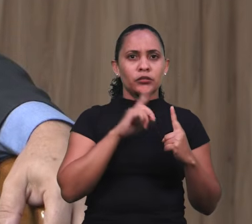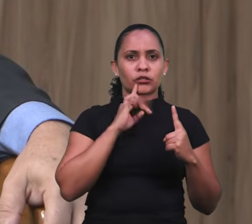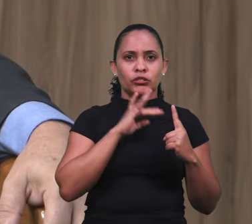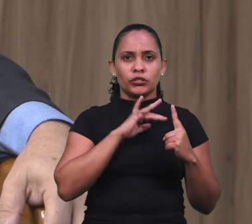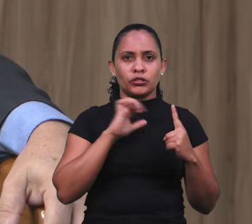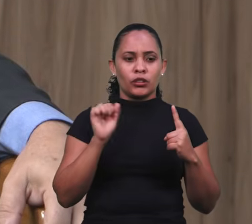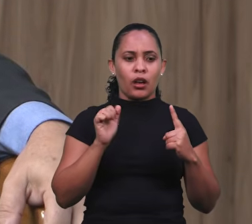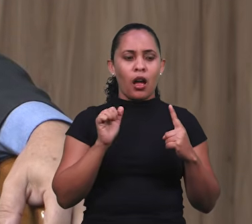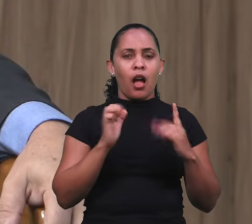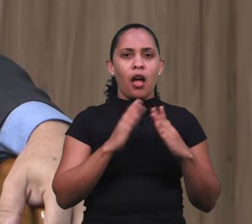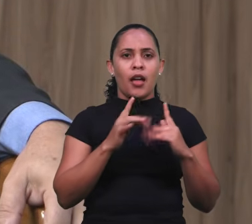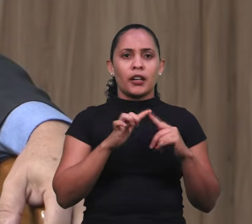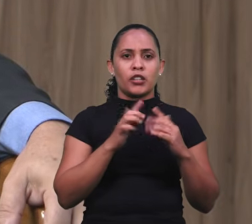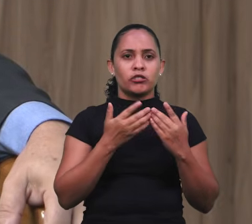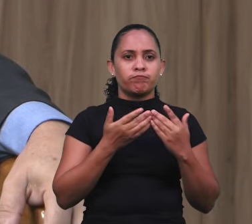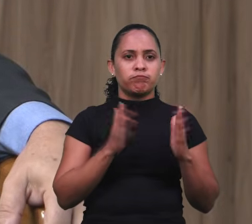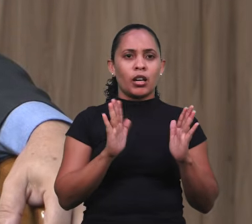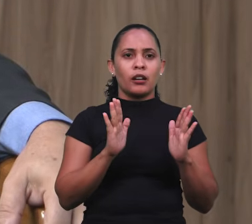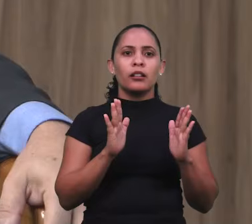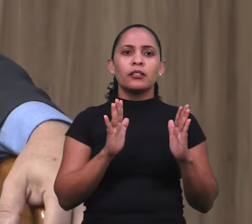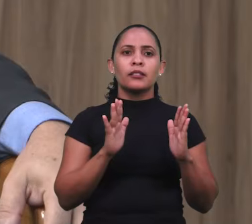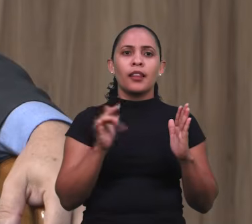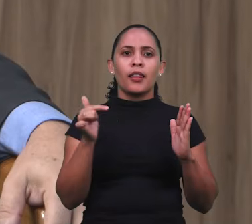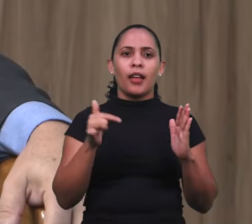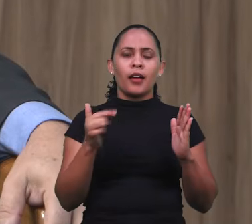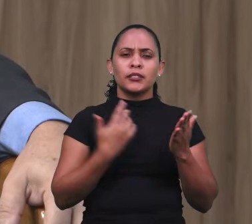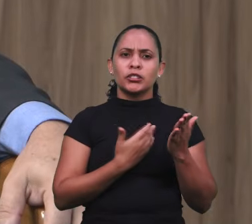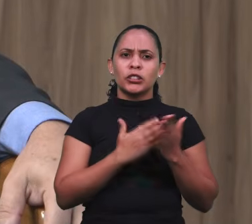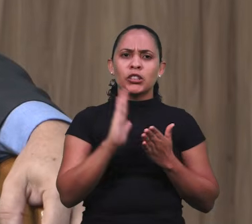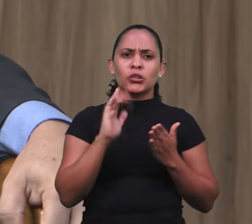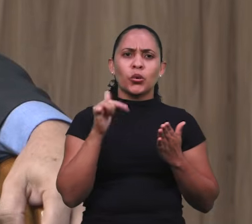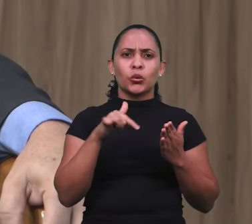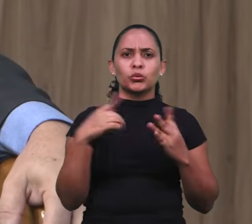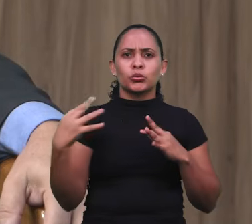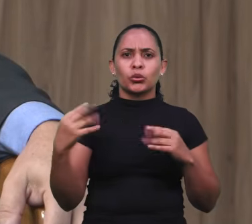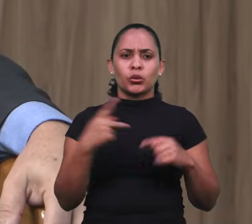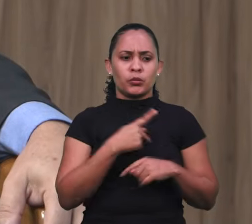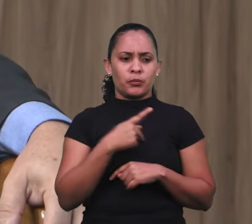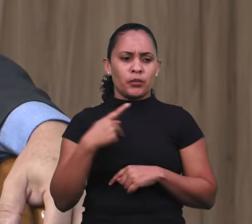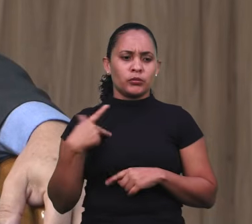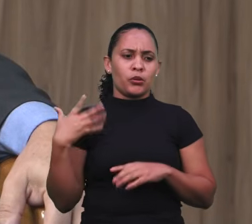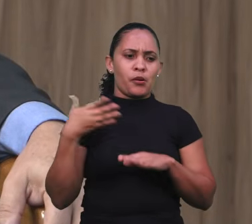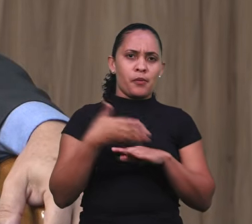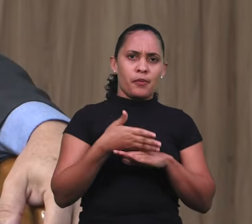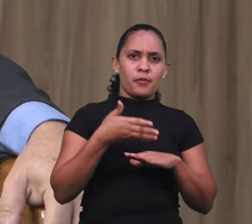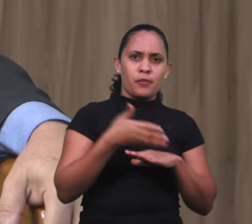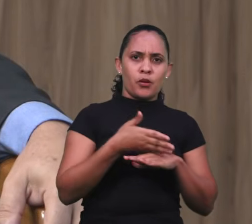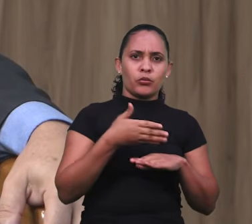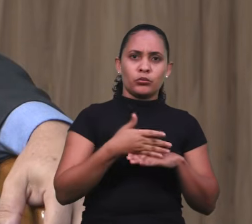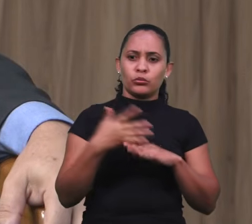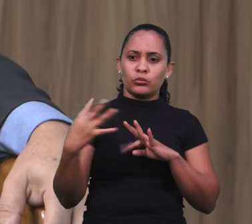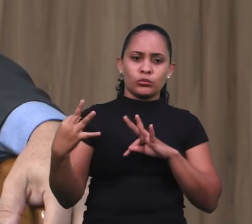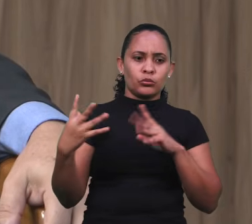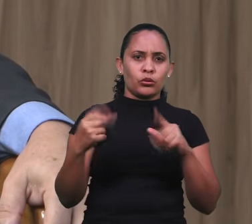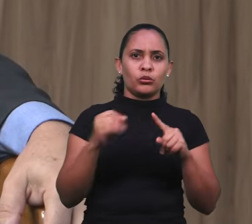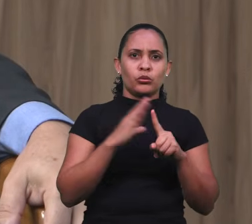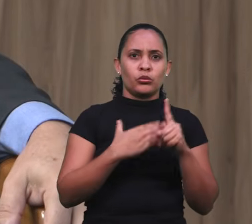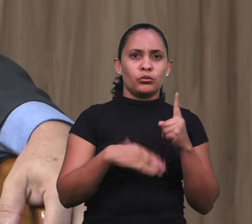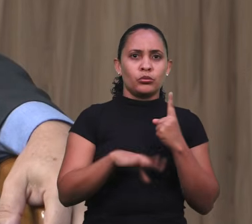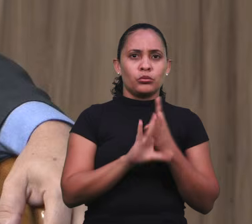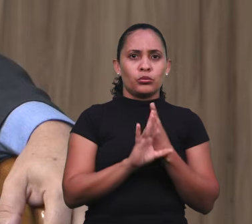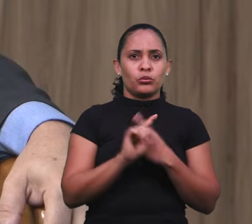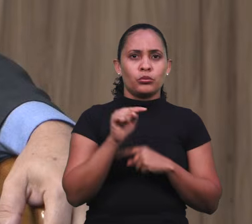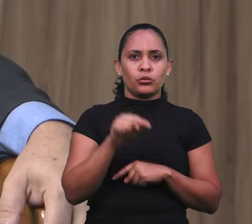igreja desde o dia em que a igreja abriu lá. Todos os pastores que passaram pela